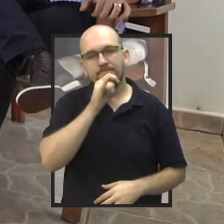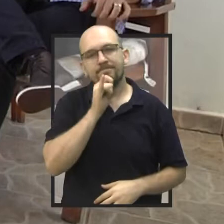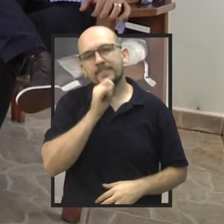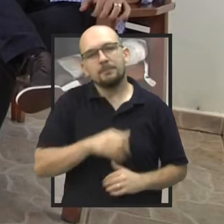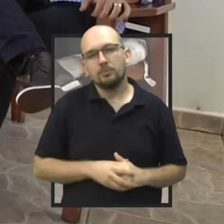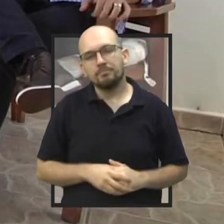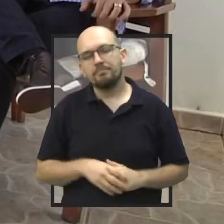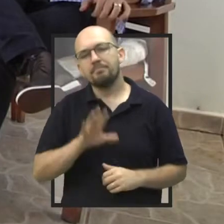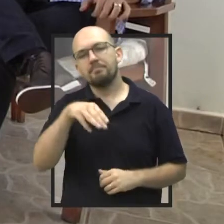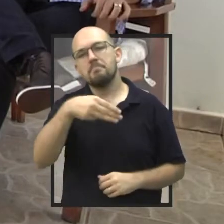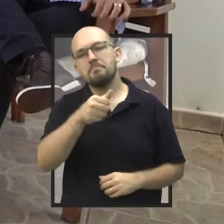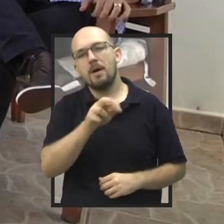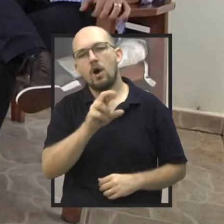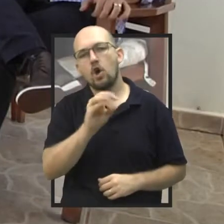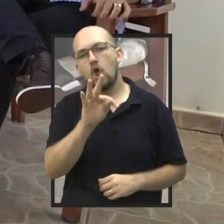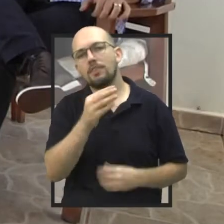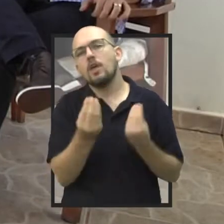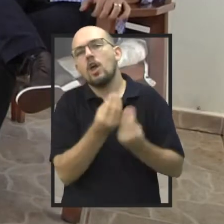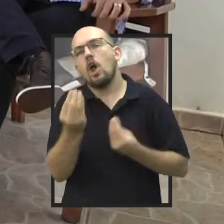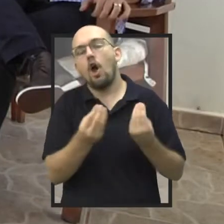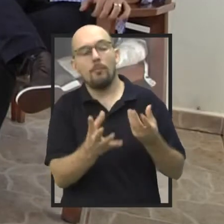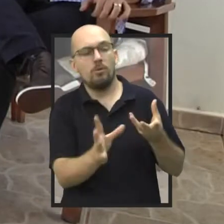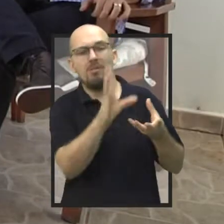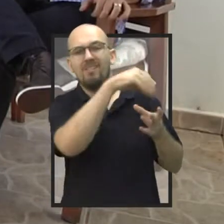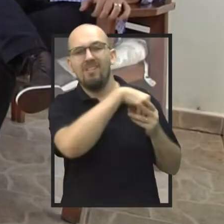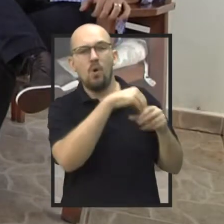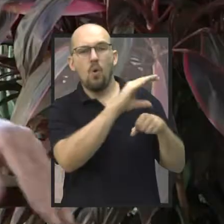vai consertar isso se isso está até dentro da